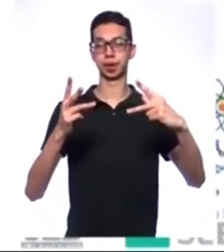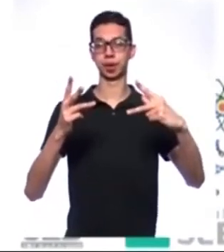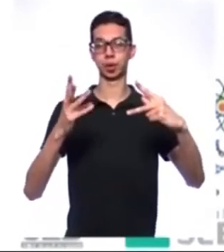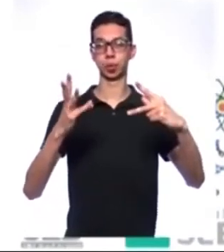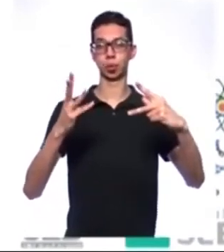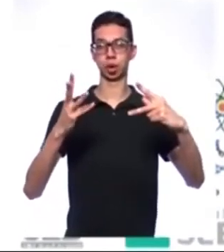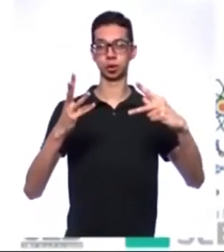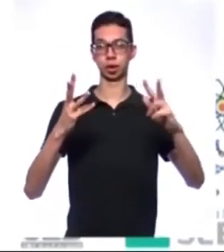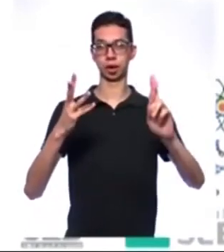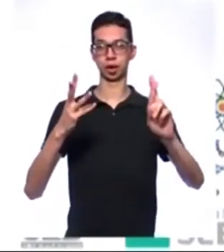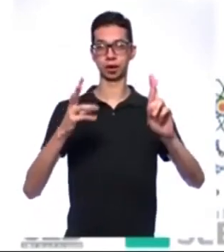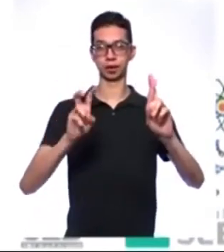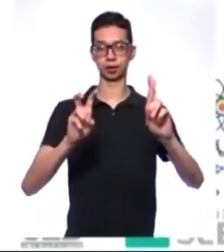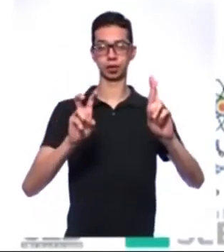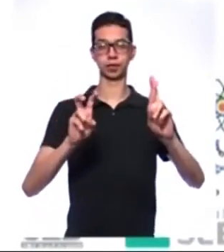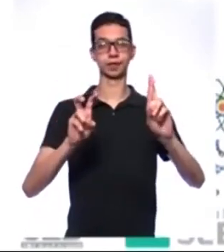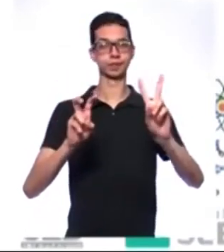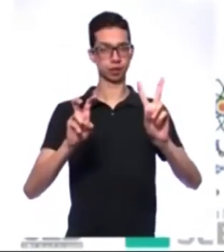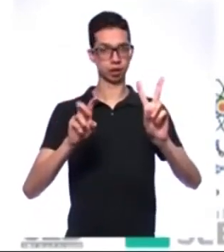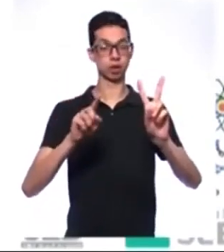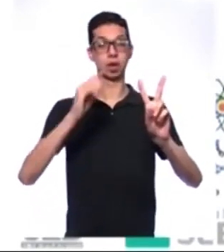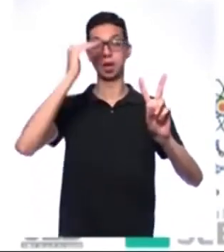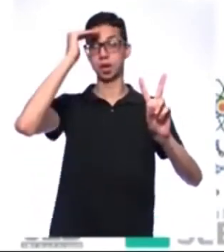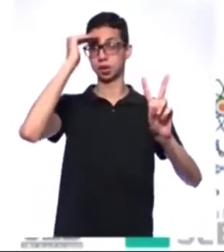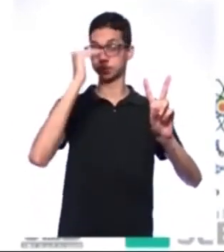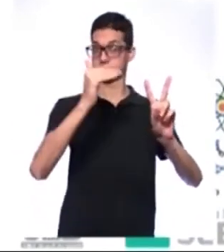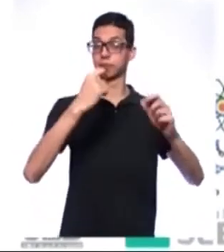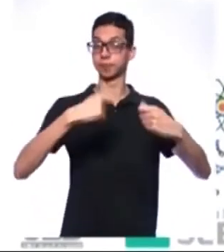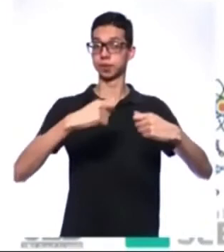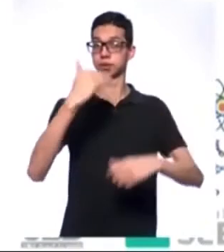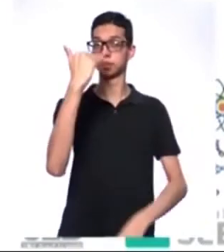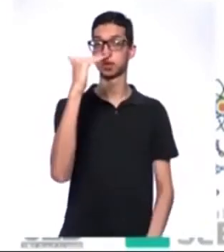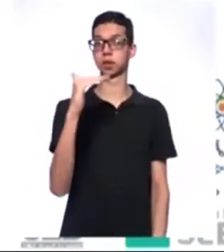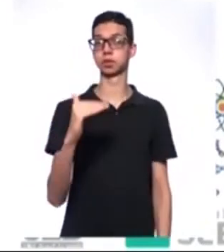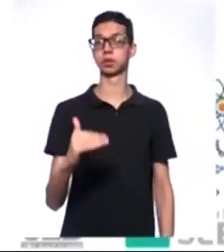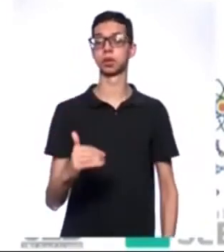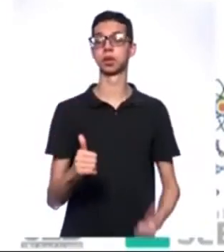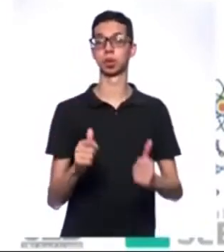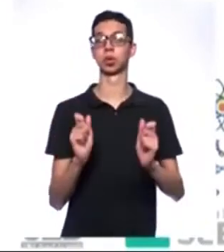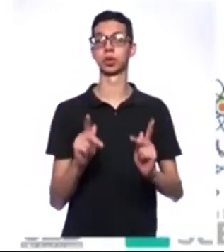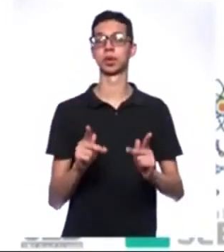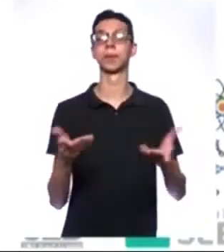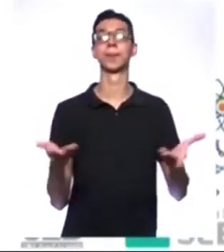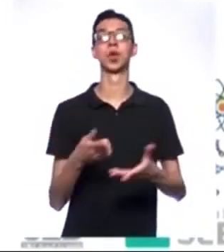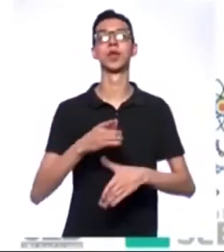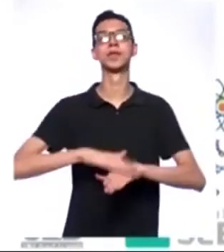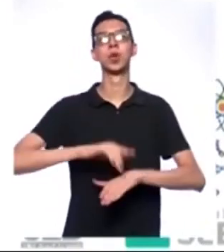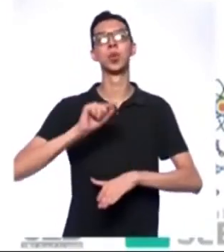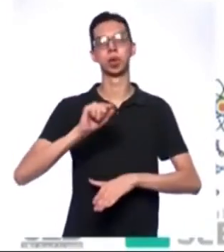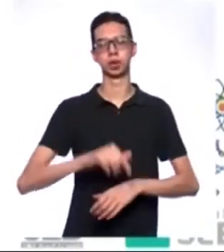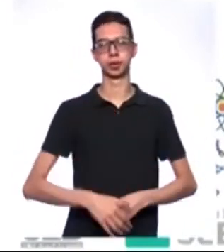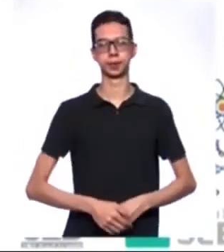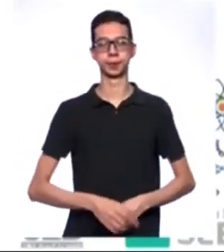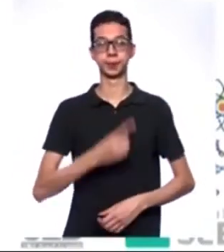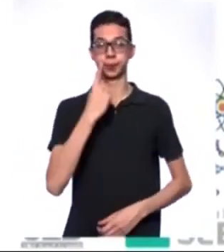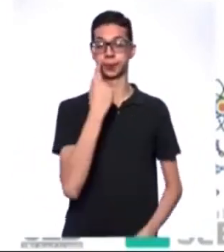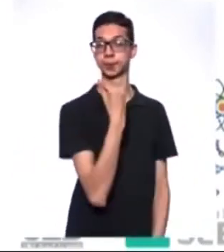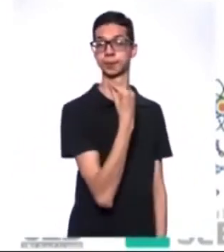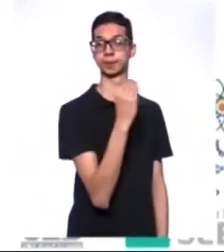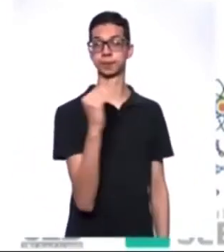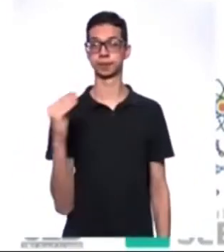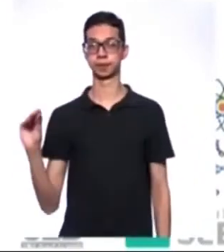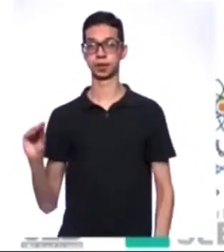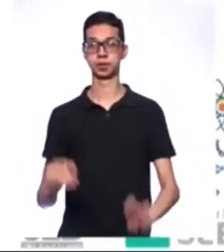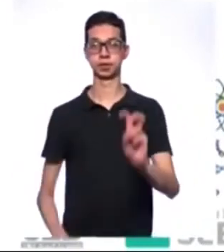R no quintal Z respeitem Essa ordem tá aí você vai fazer o seguinte só faça cinco casinhas e